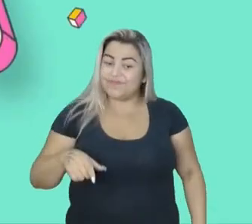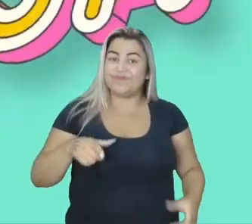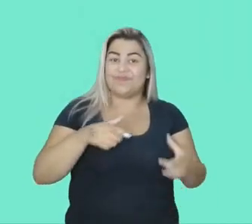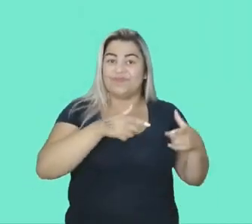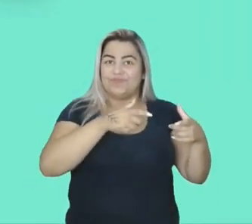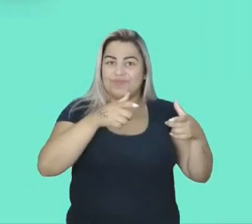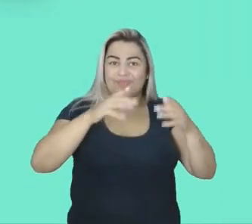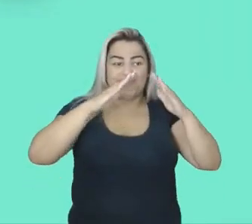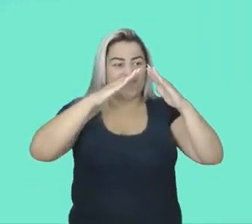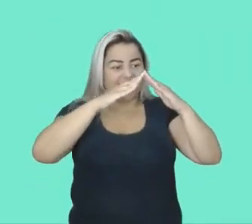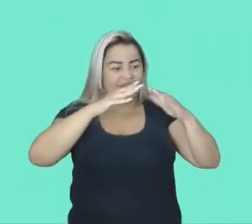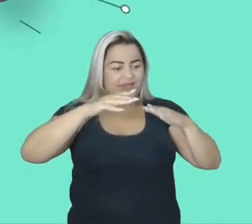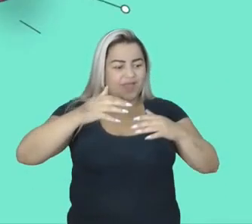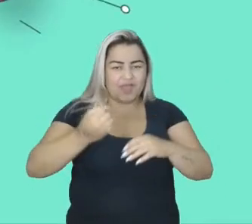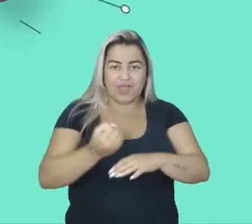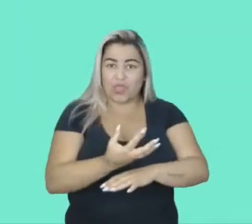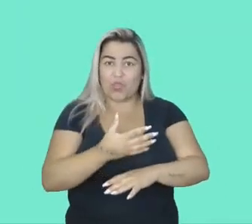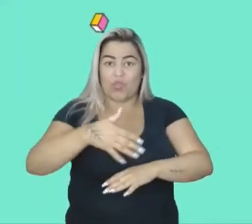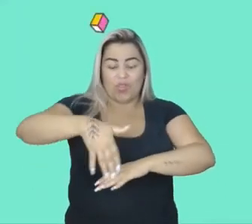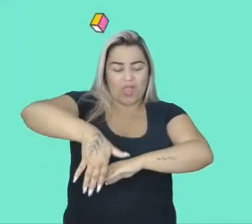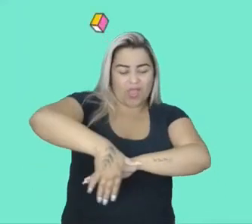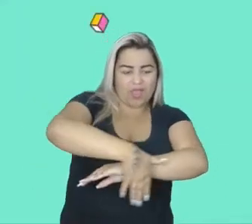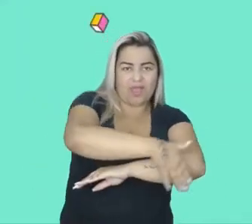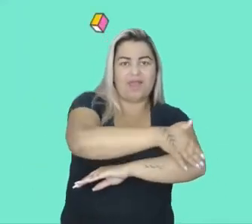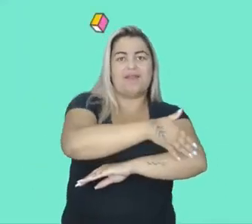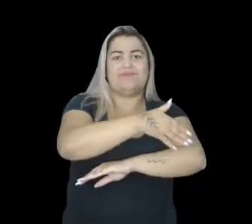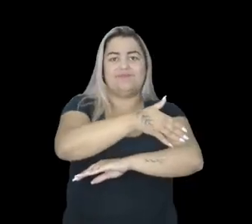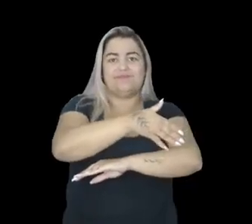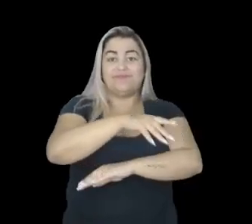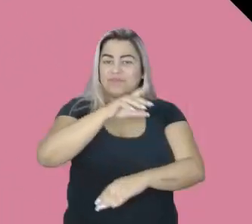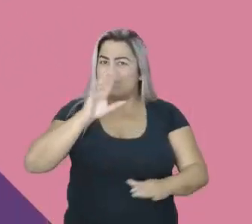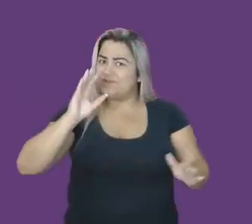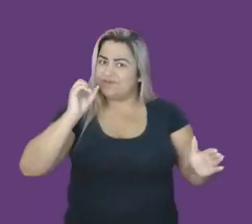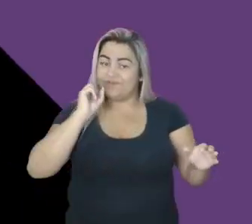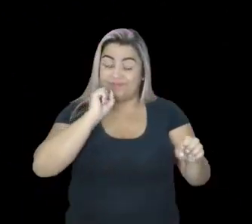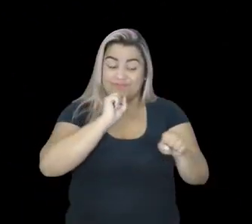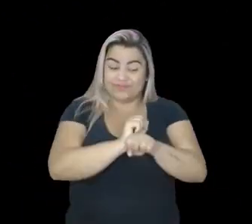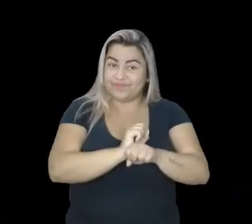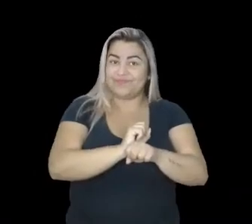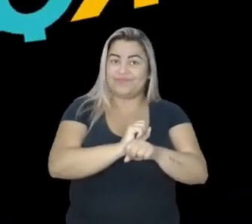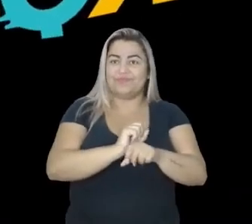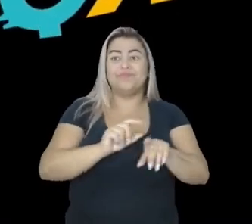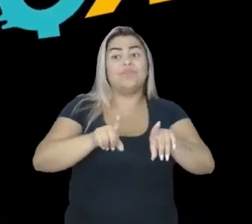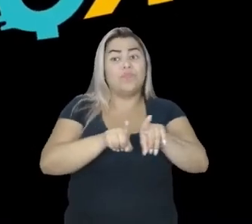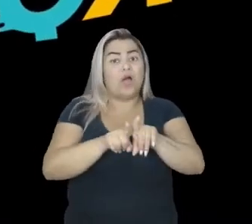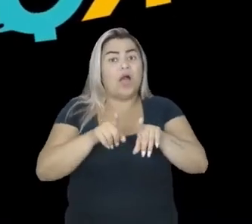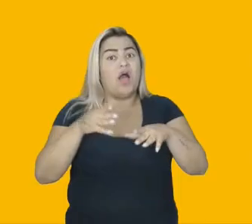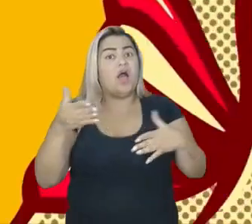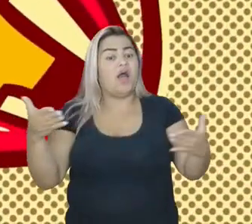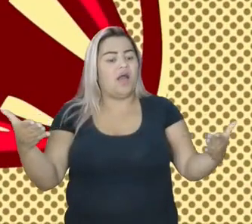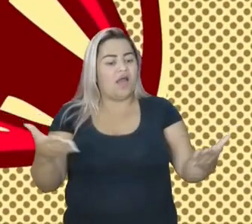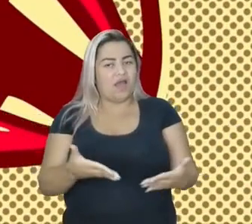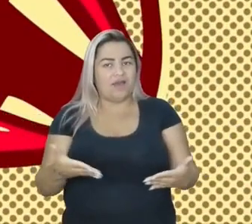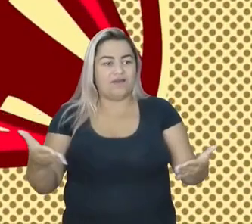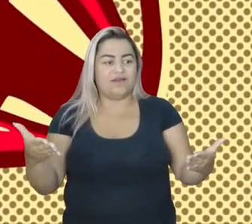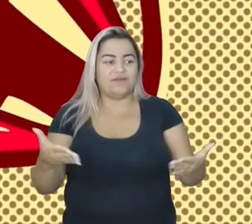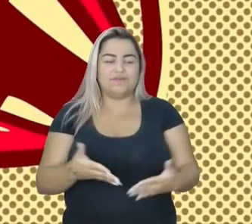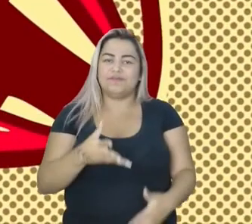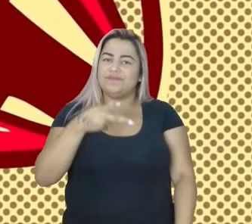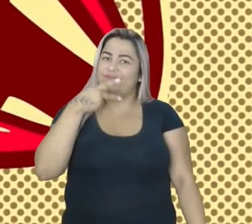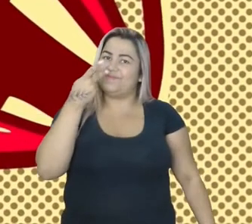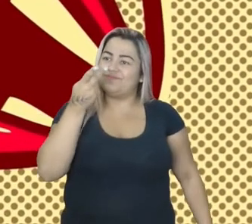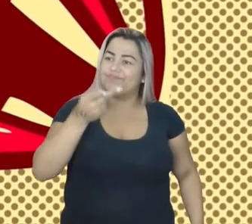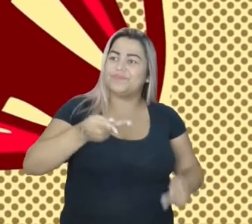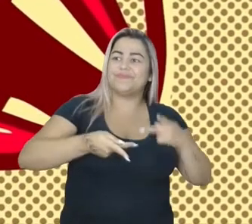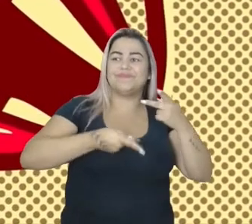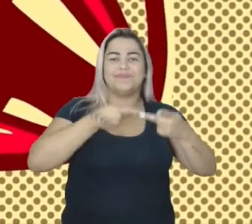Seja em casa, no campo, na rua ou na praça. Chega de mordaça,